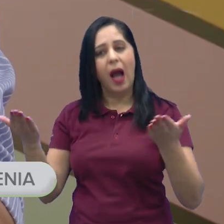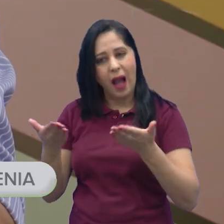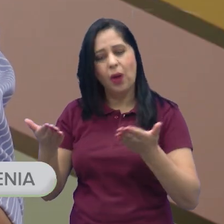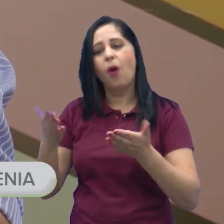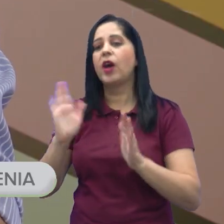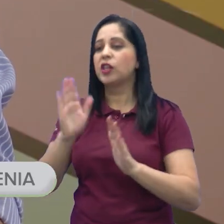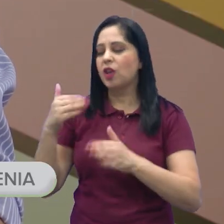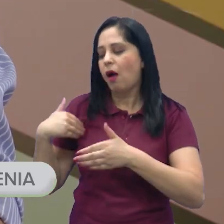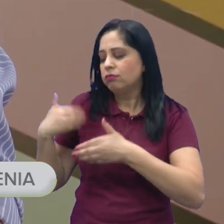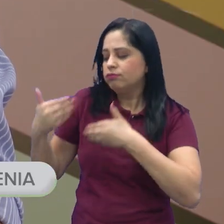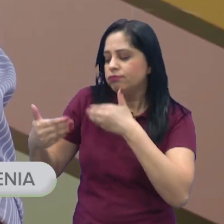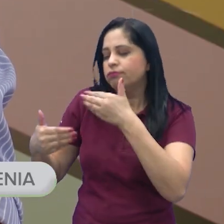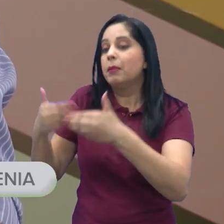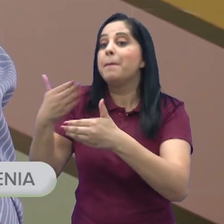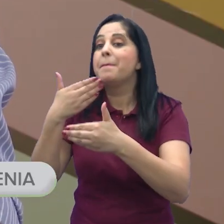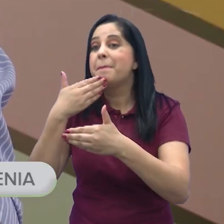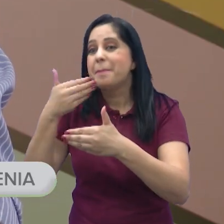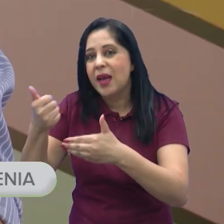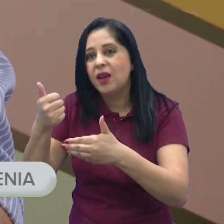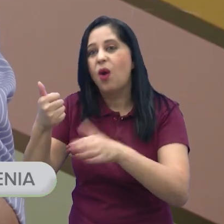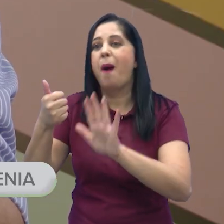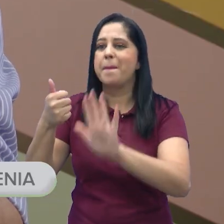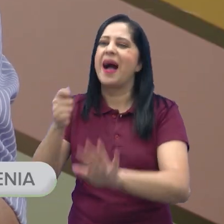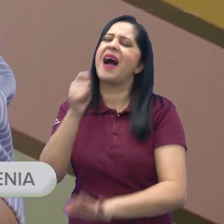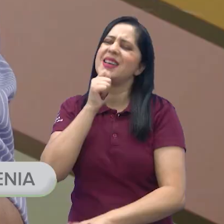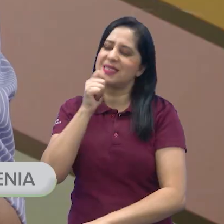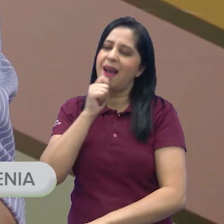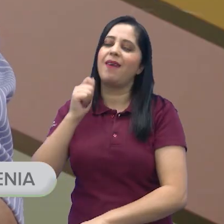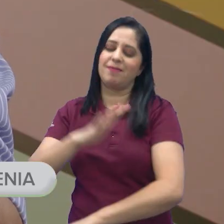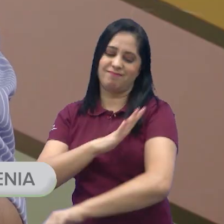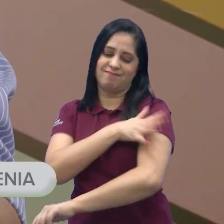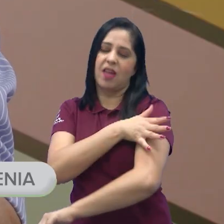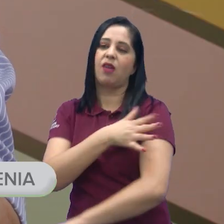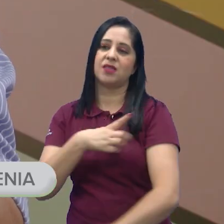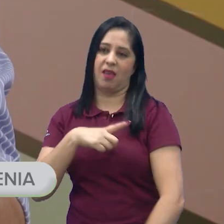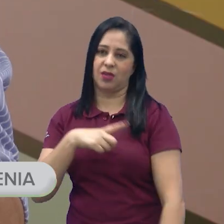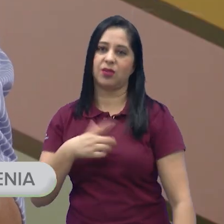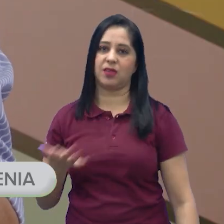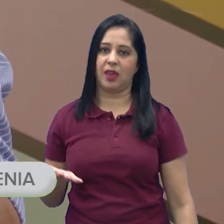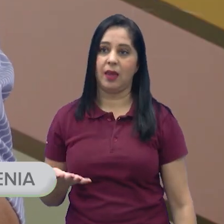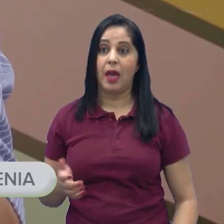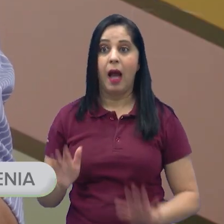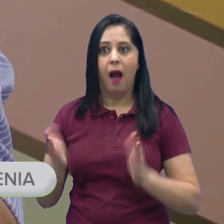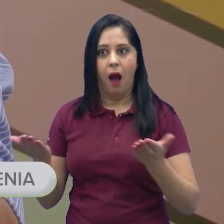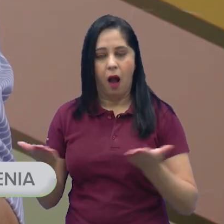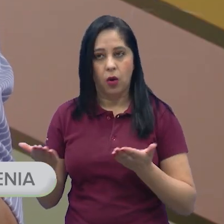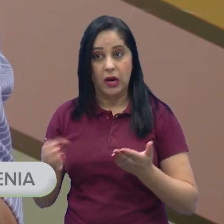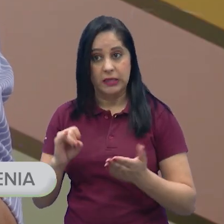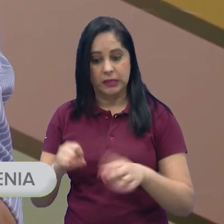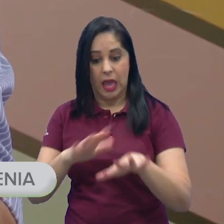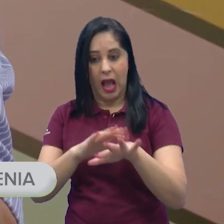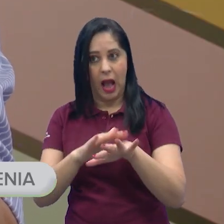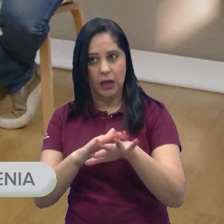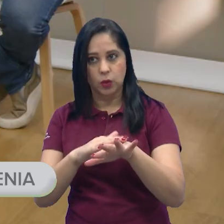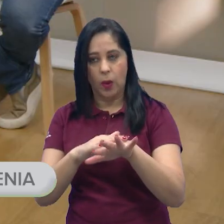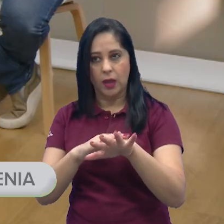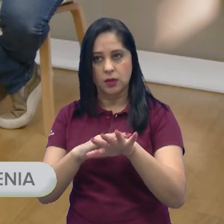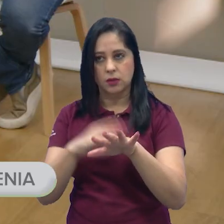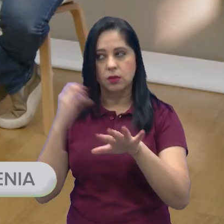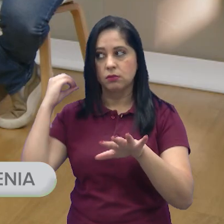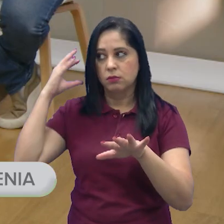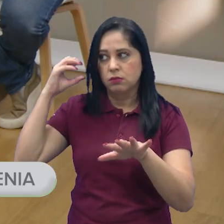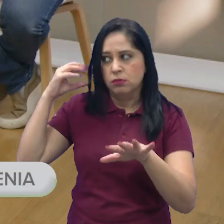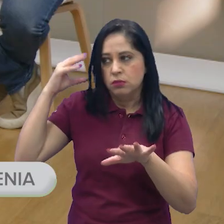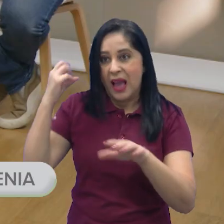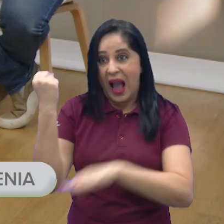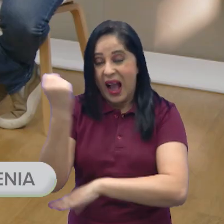mental, de forma geral, ainda tem muito preconceito. E quando se vem com uma doença que ela é uma doença grave, o